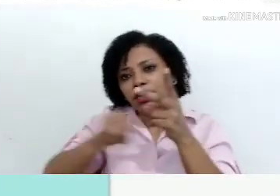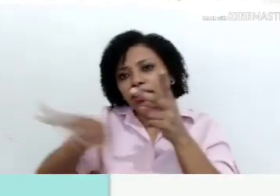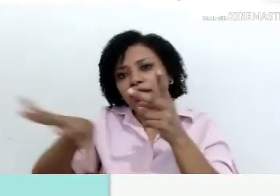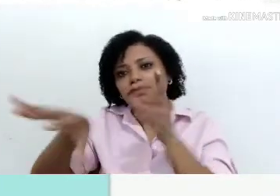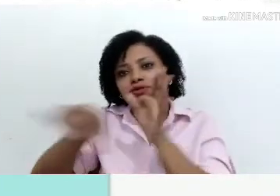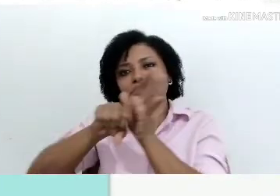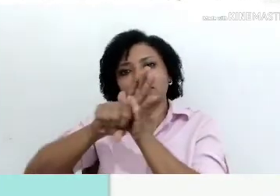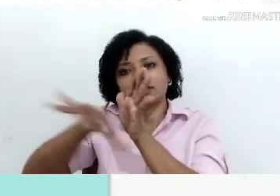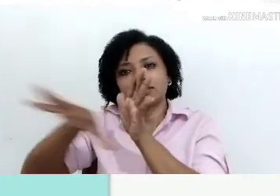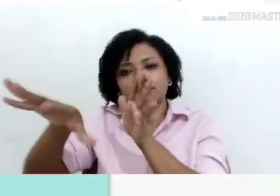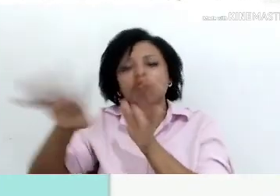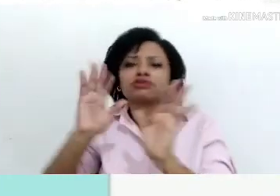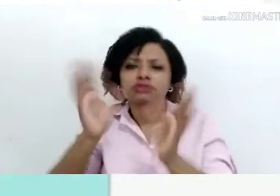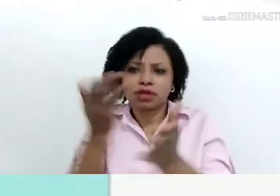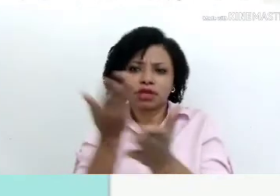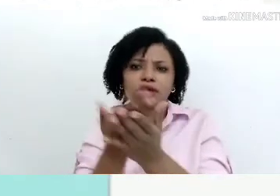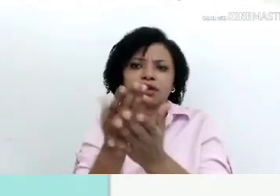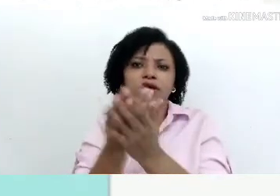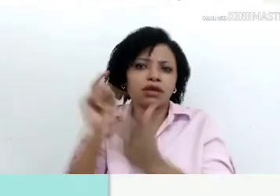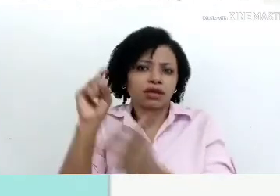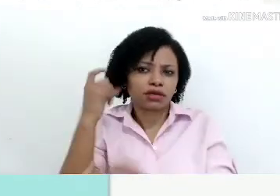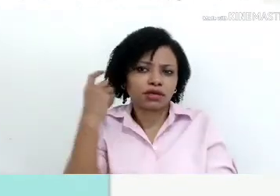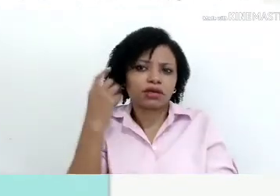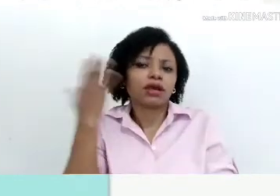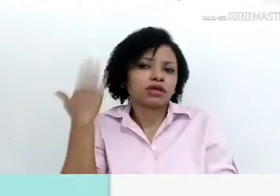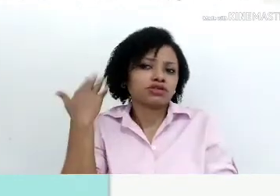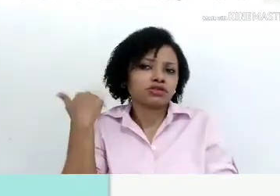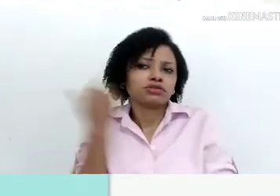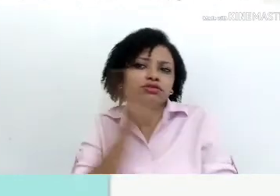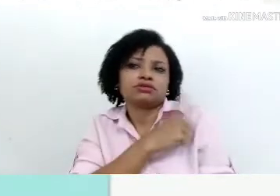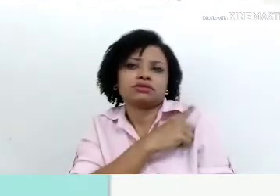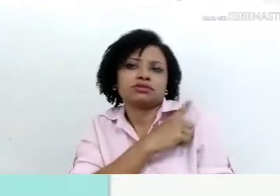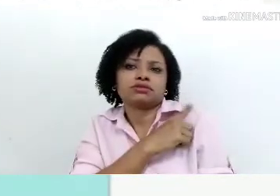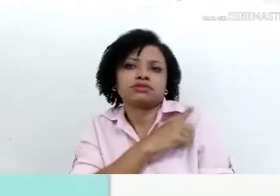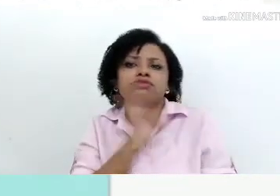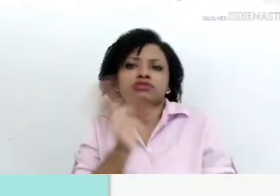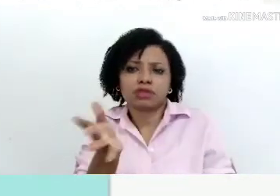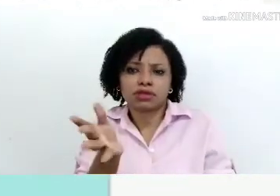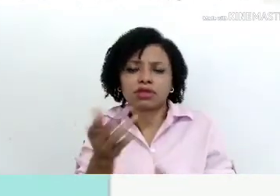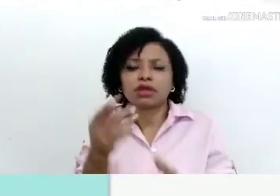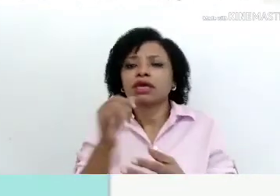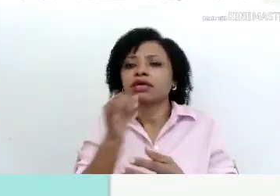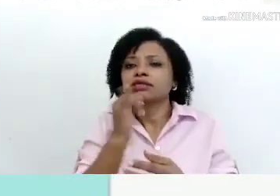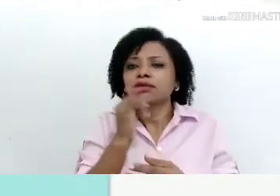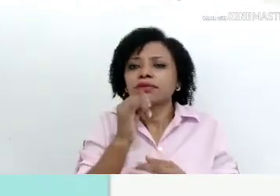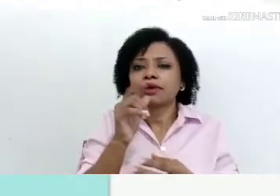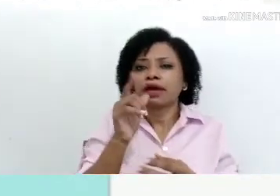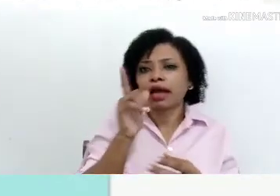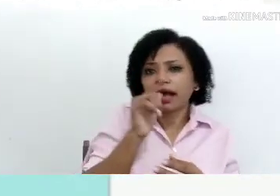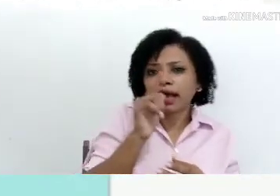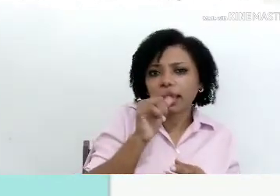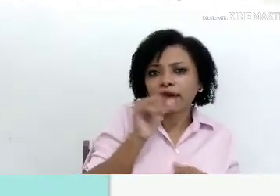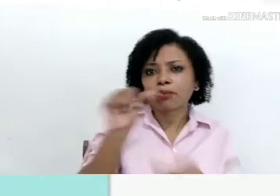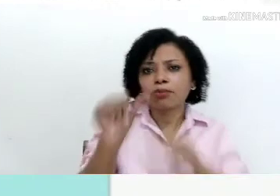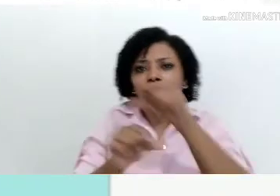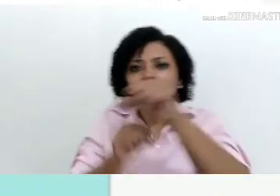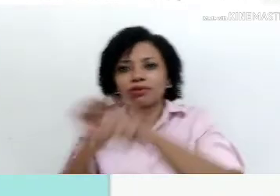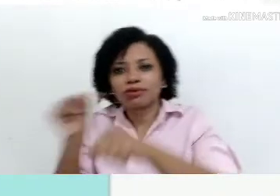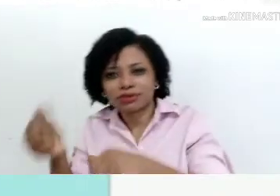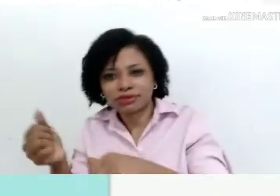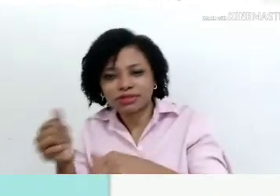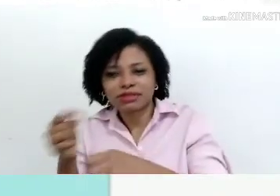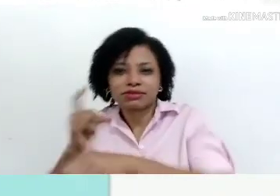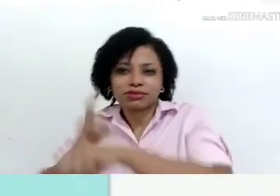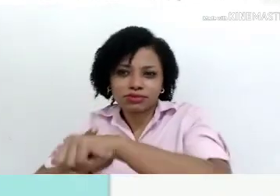ano. Lembrando que de sólido para líquido e de líquido para gasoso, tá? Todas as mudanças